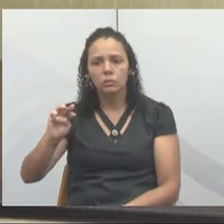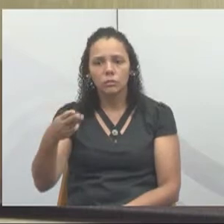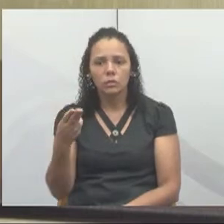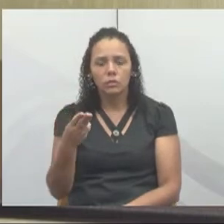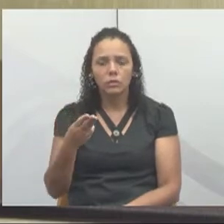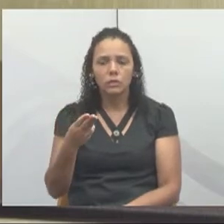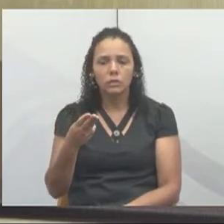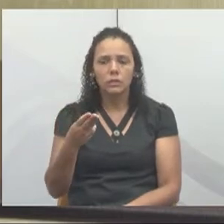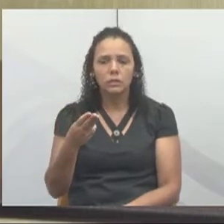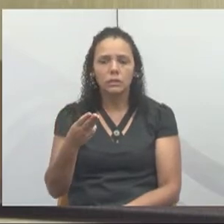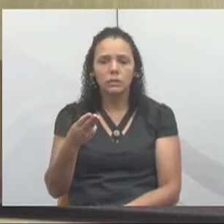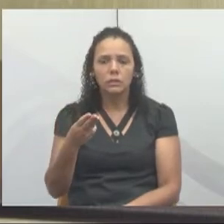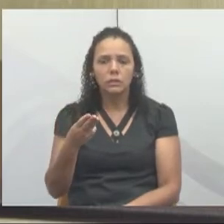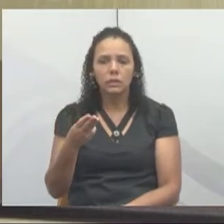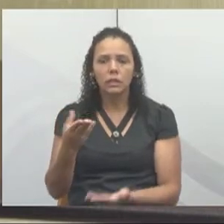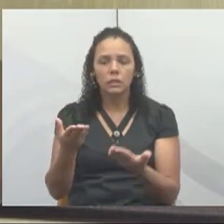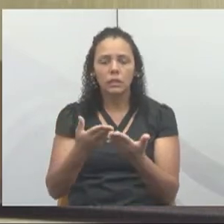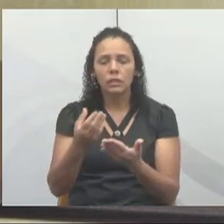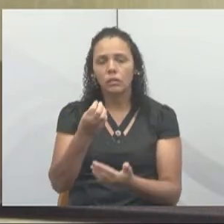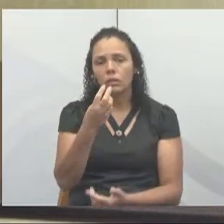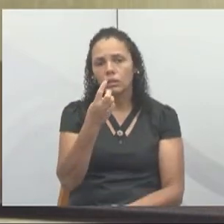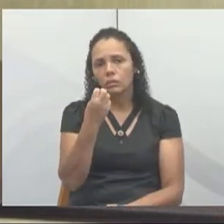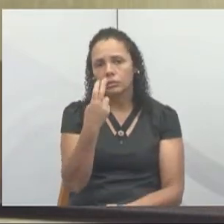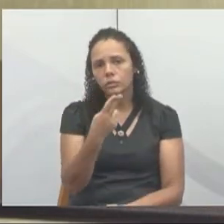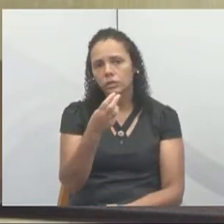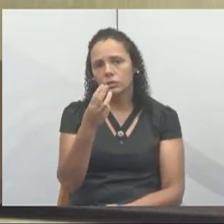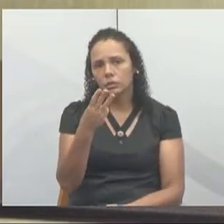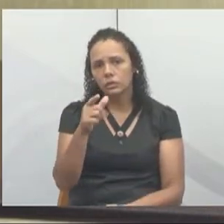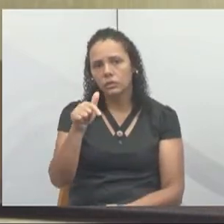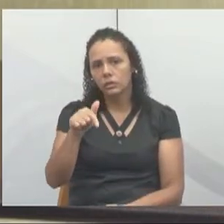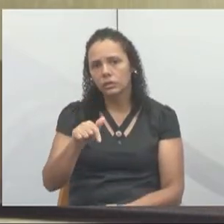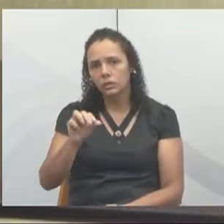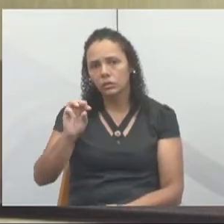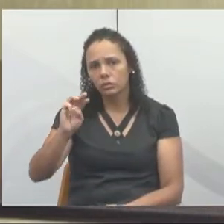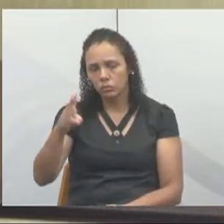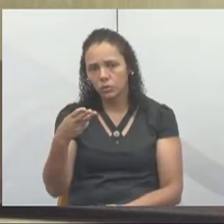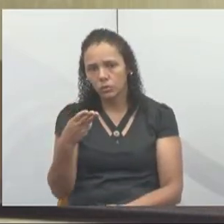né, e para 237 milhões. Nós temos aí